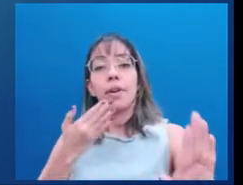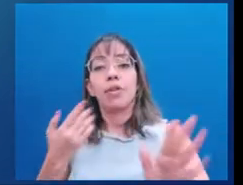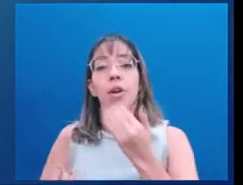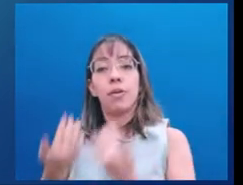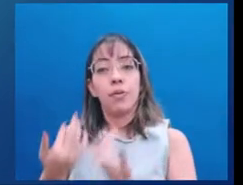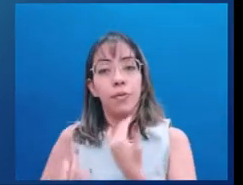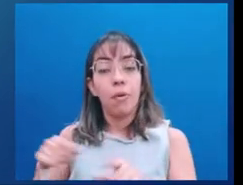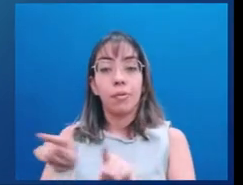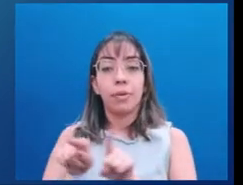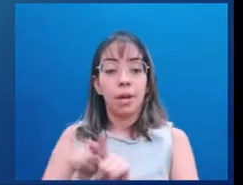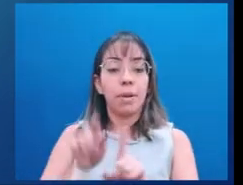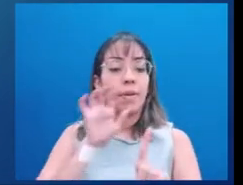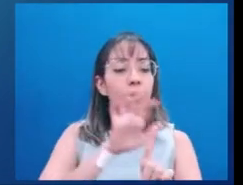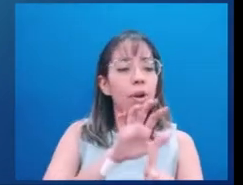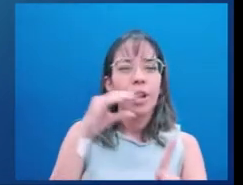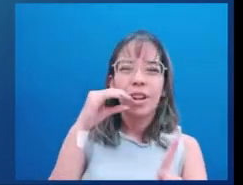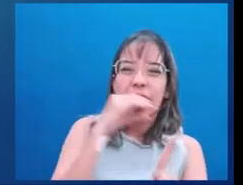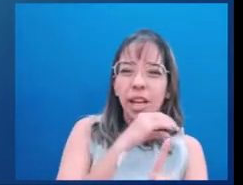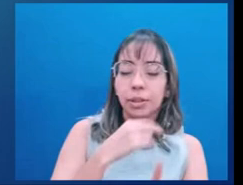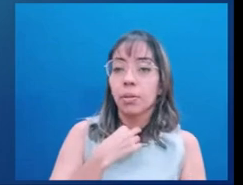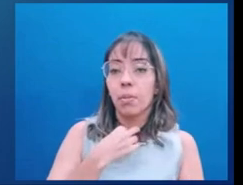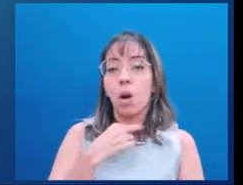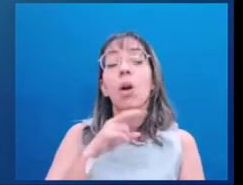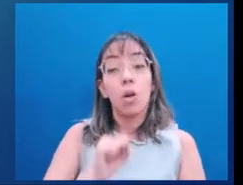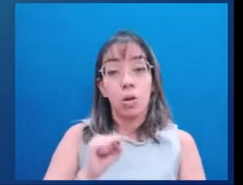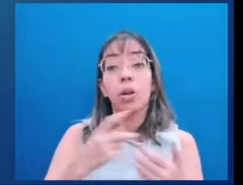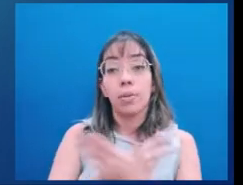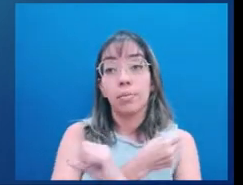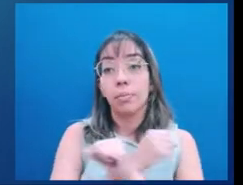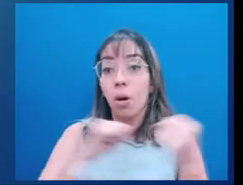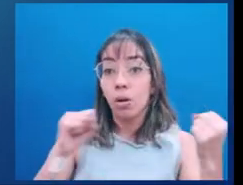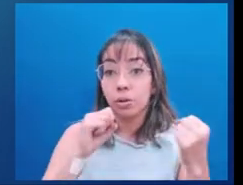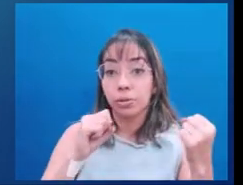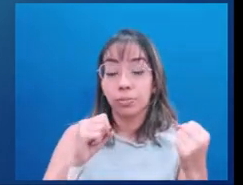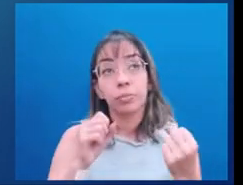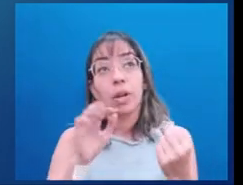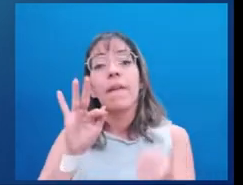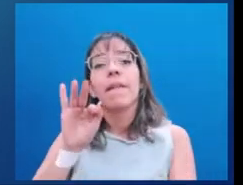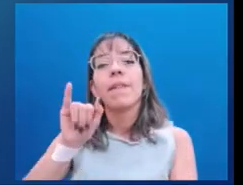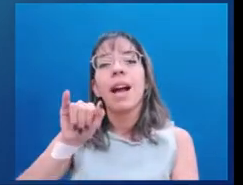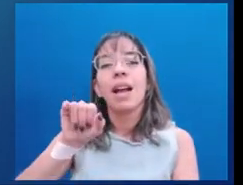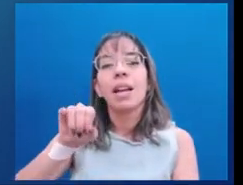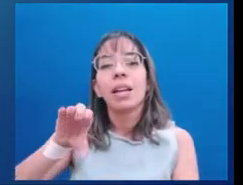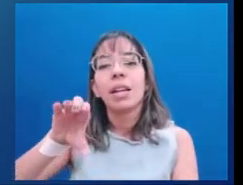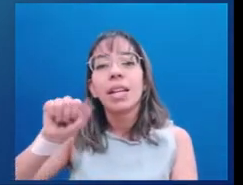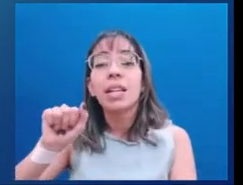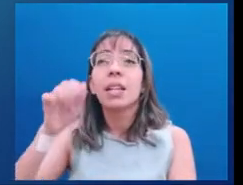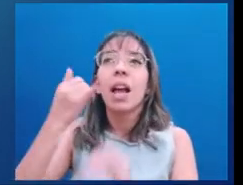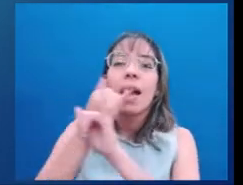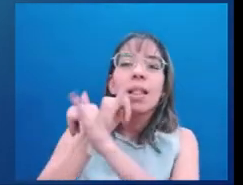do fogo e de equipamentos aquecidos, porque facilita a combustão. Pode explodir em contato com a